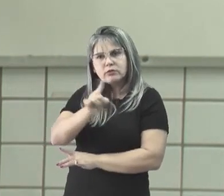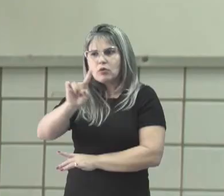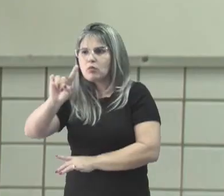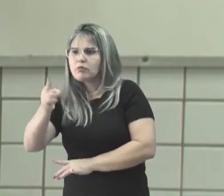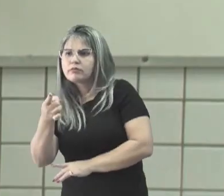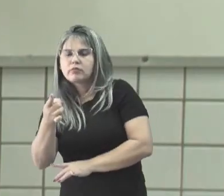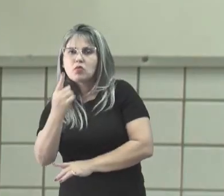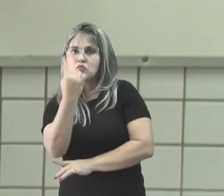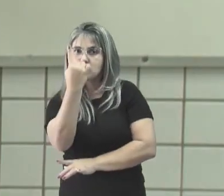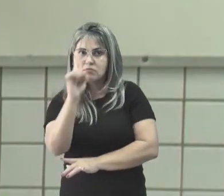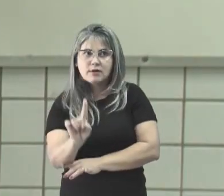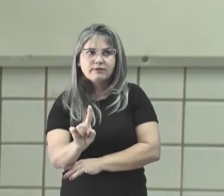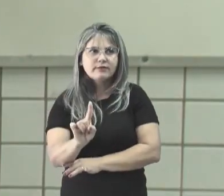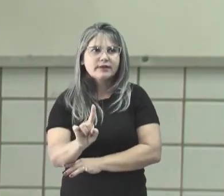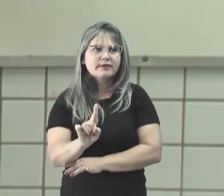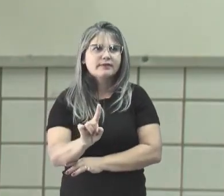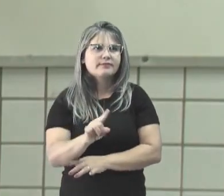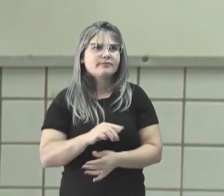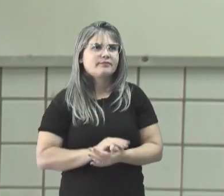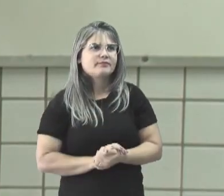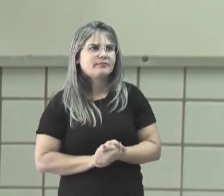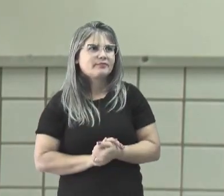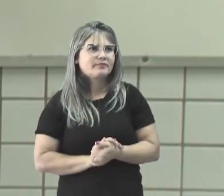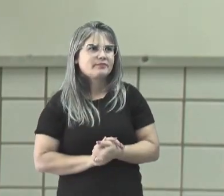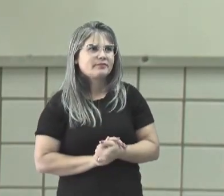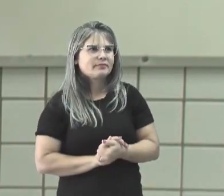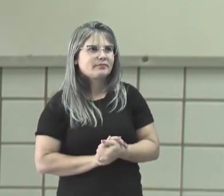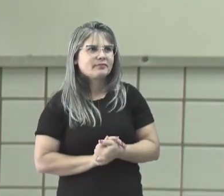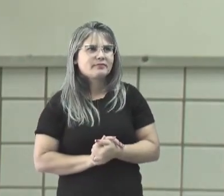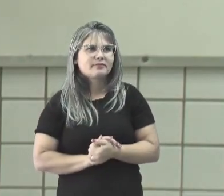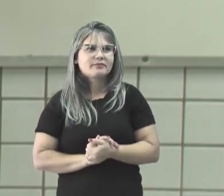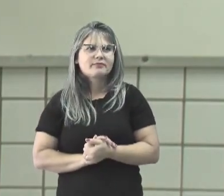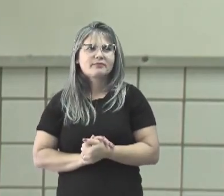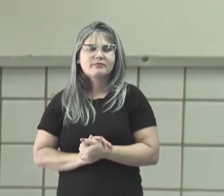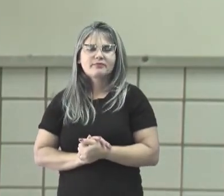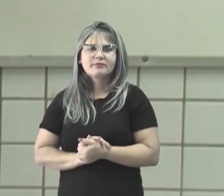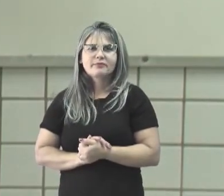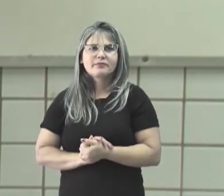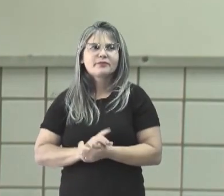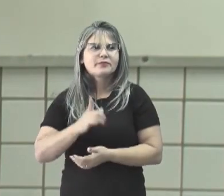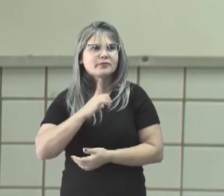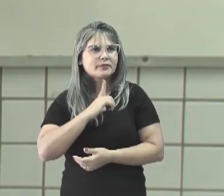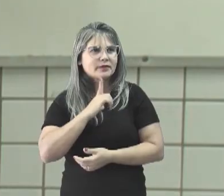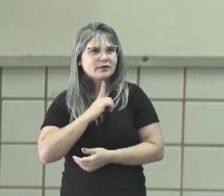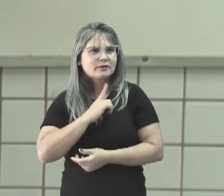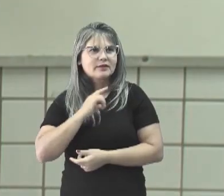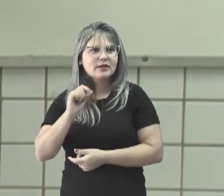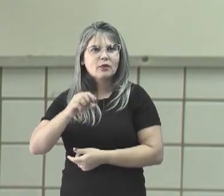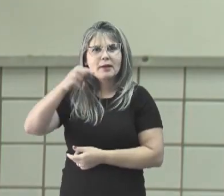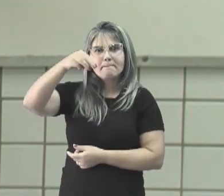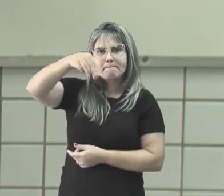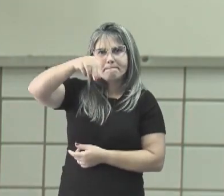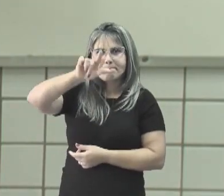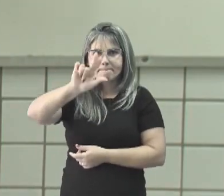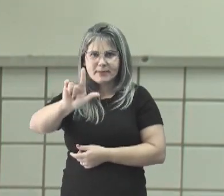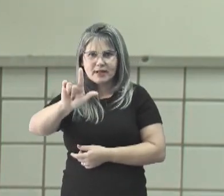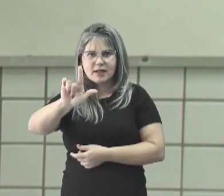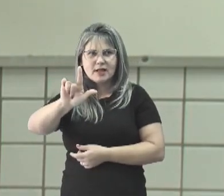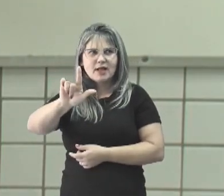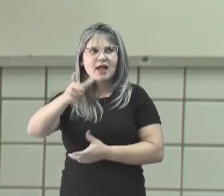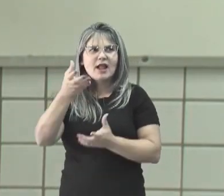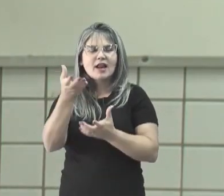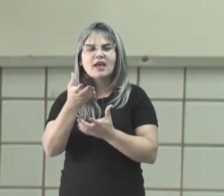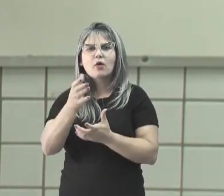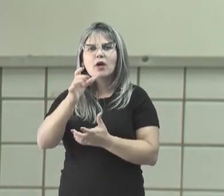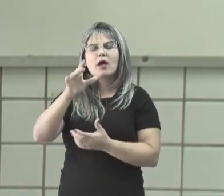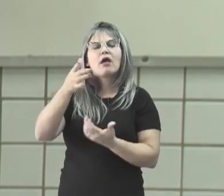submúltiplos. Desce, sente, mili. Então, ele está em mili e ele quer vir para decilitros.